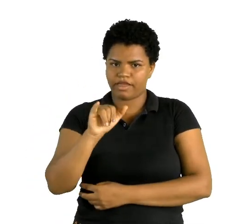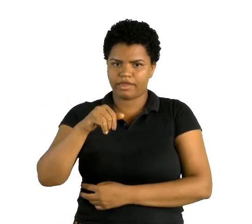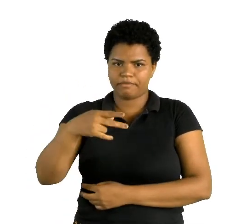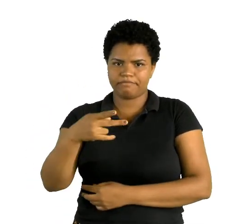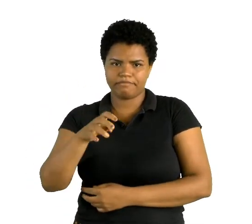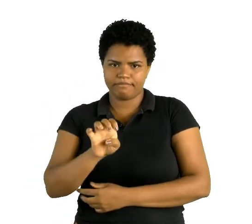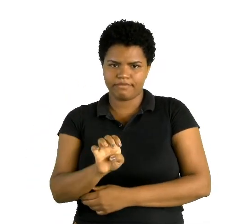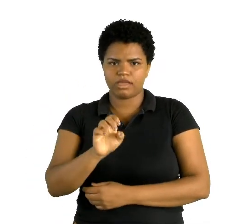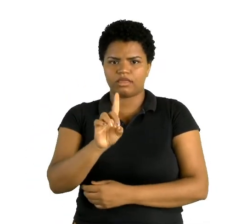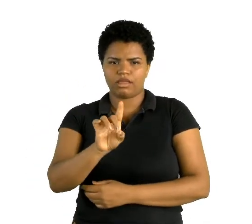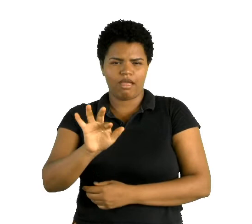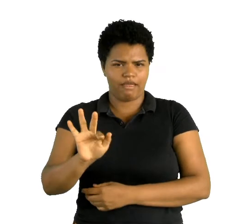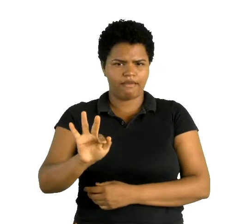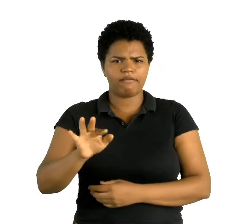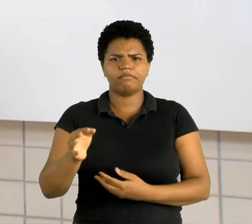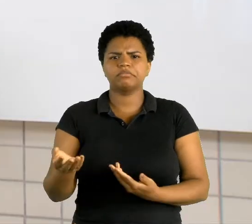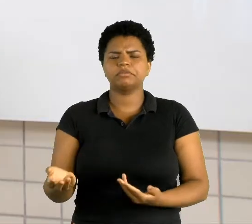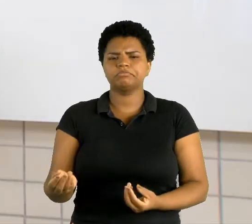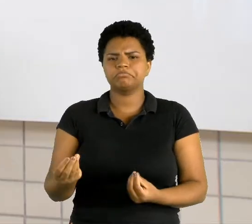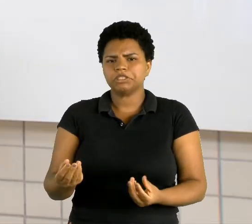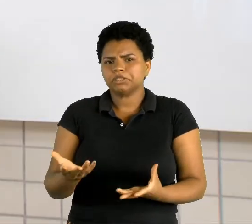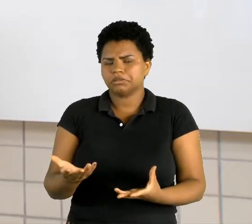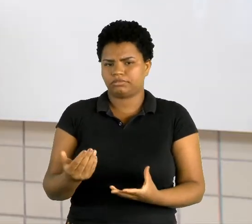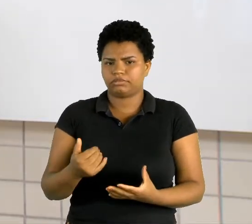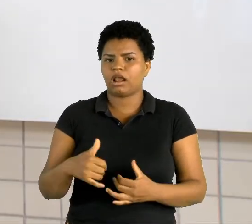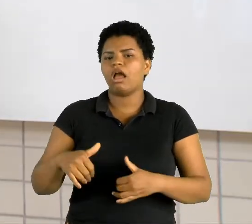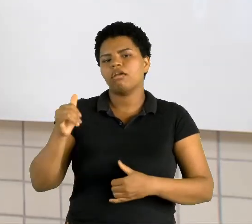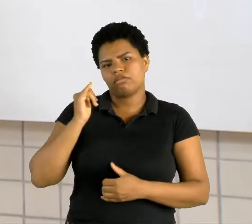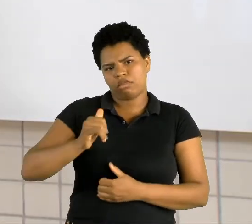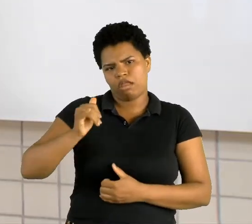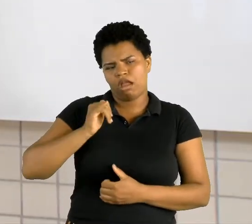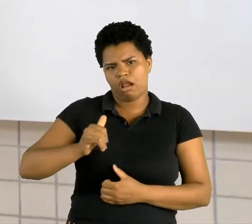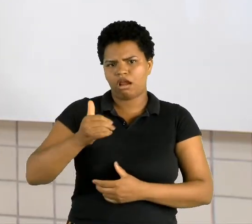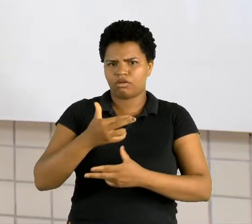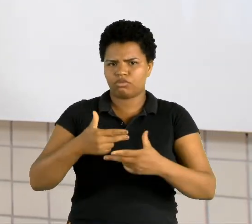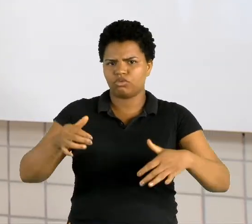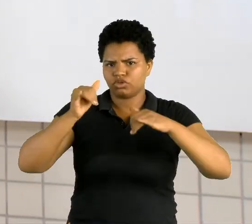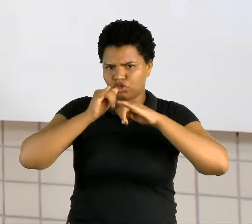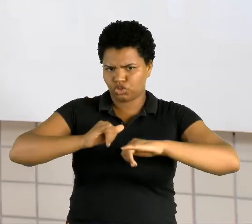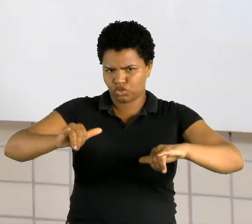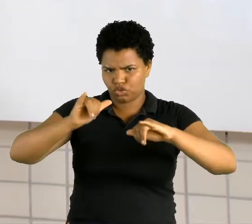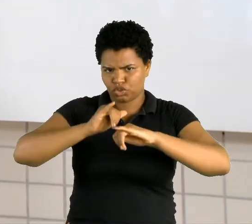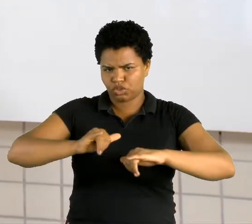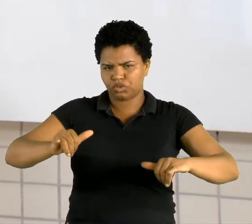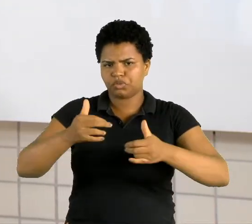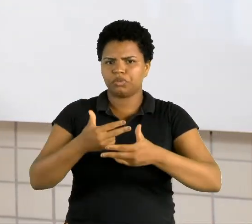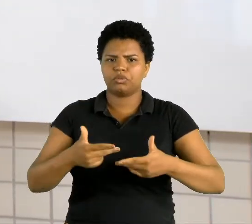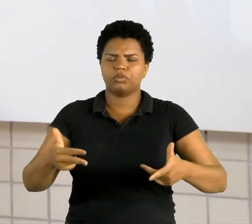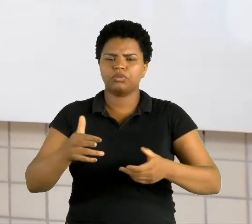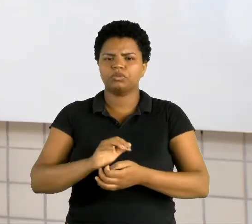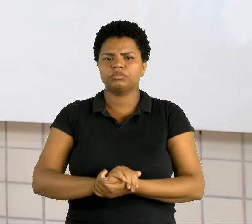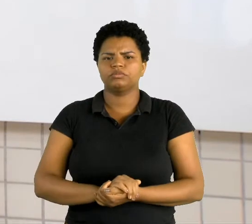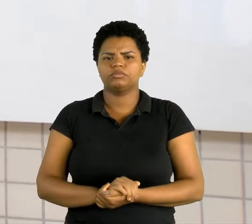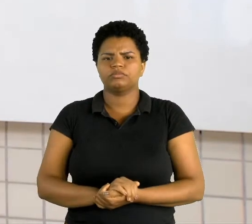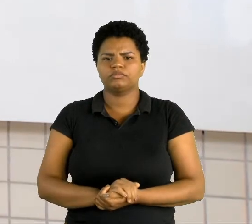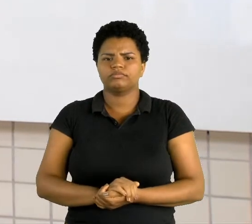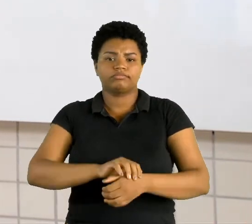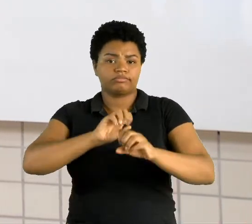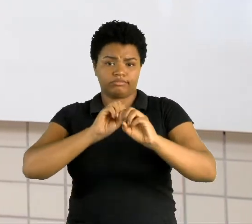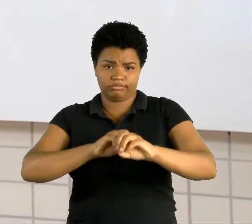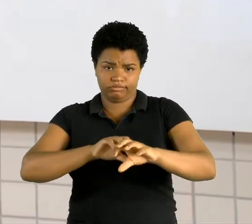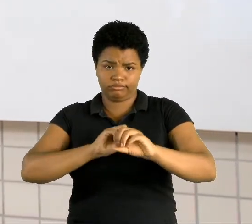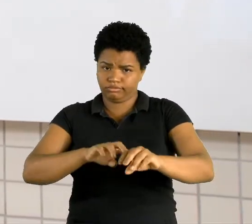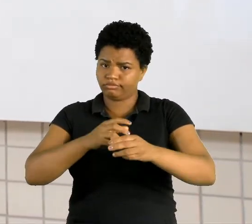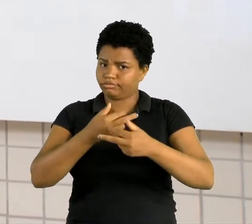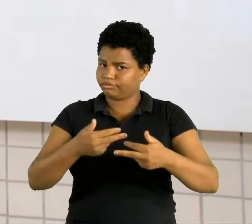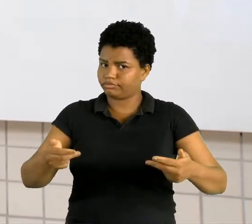quê? Para narrar algo, para noticiar algo, para ensinar